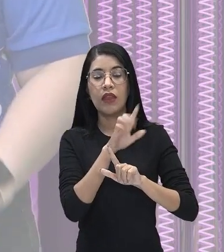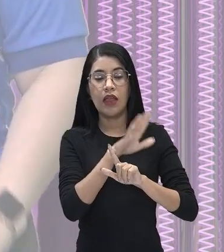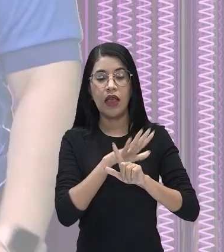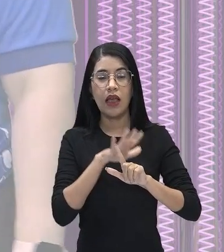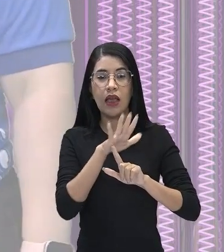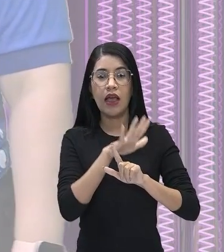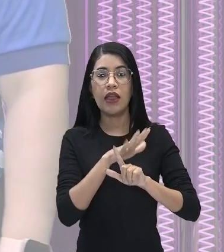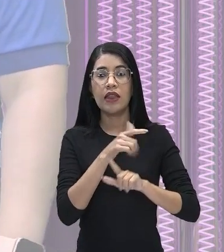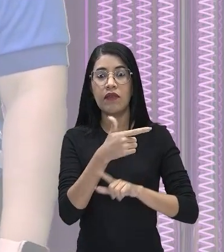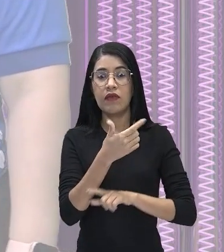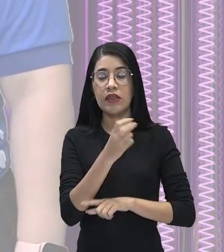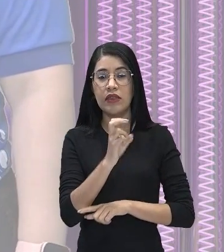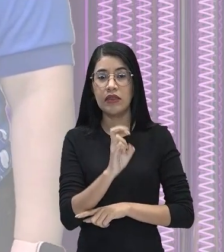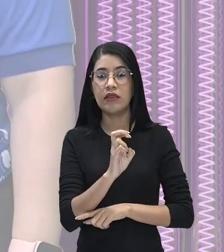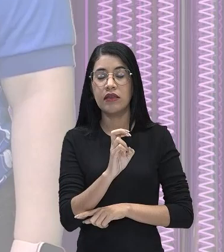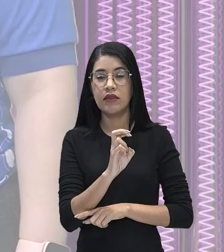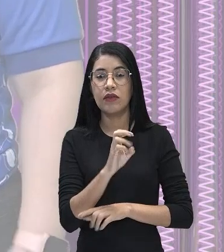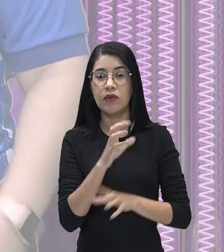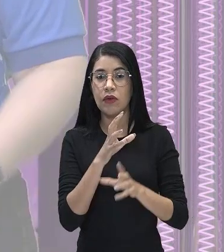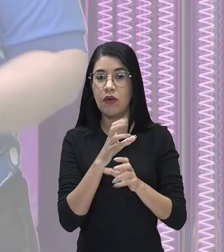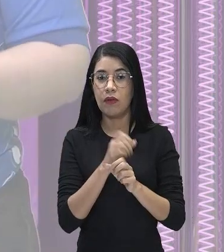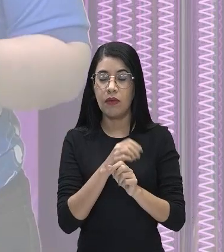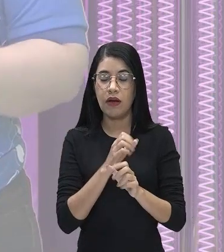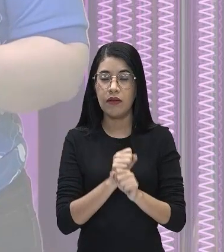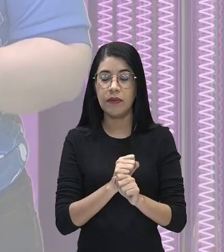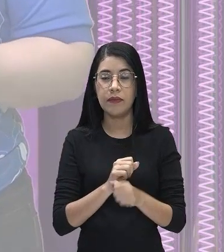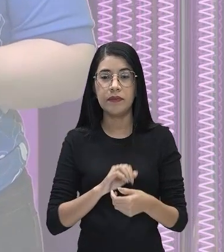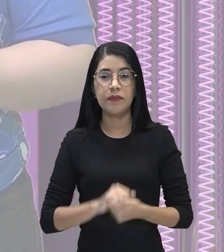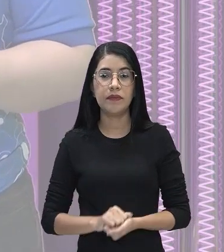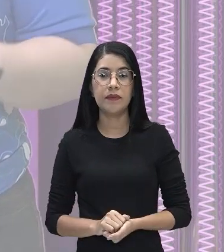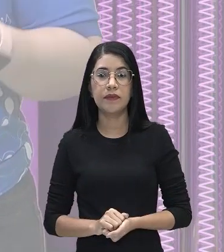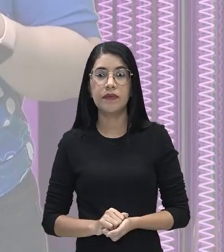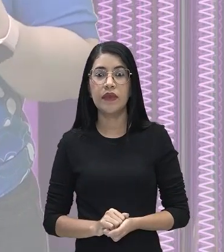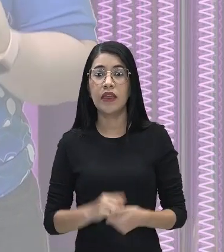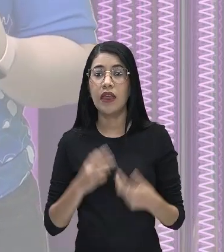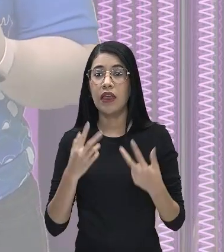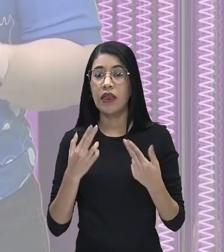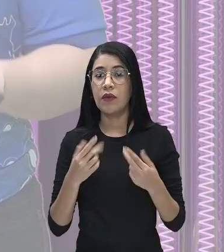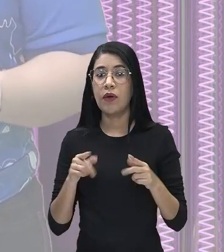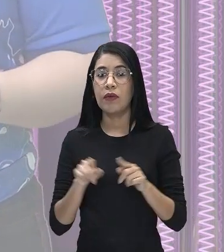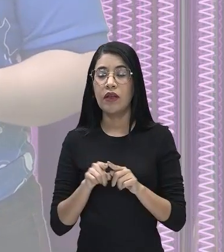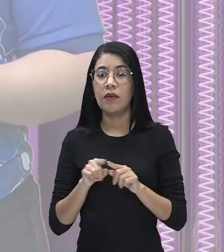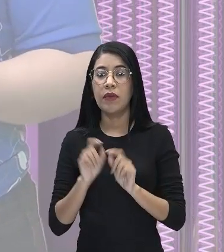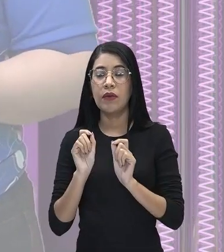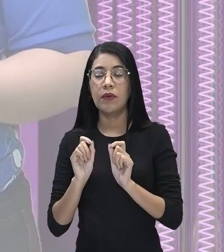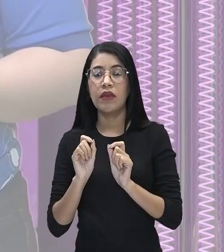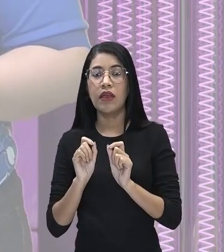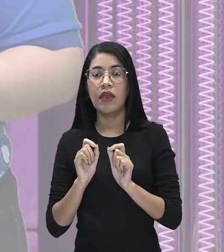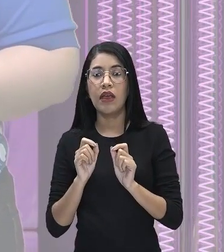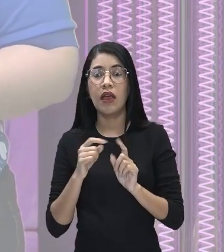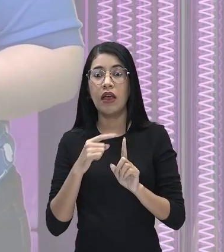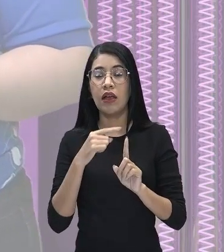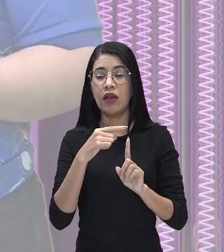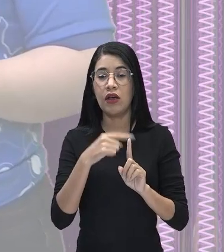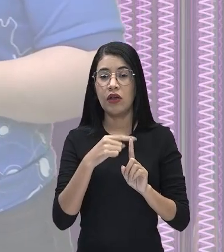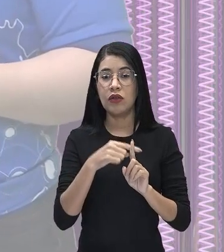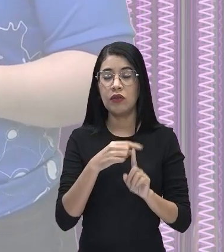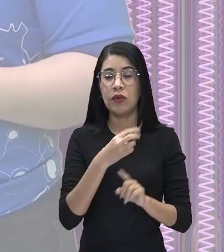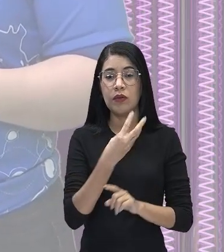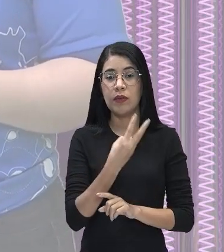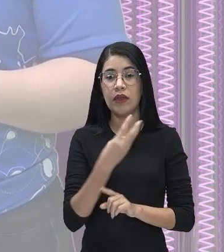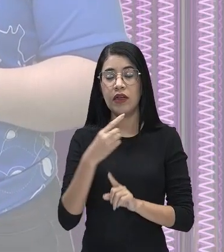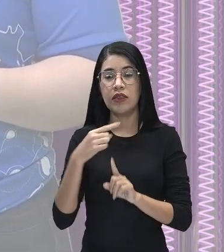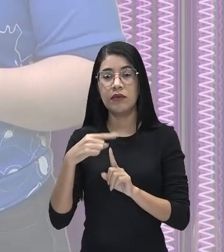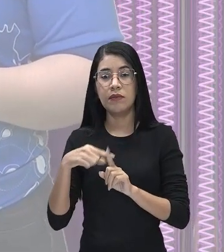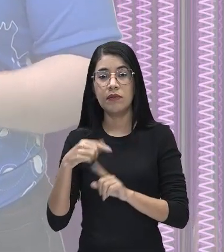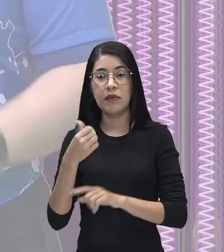vai dar 25 quadradinhos, certo? E é exatamente igual à soma dos dois quadrados, o quadrado azul e o